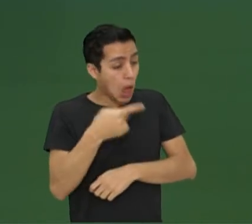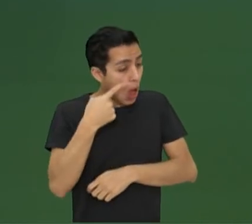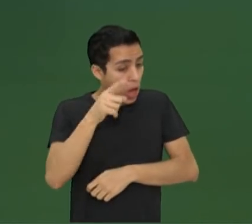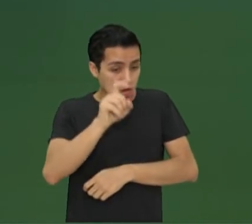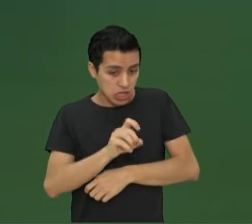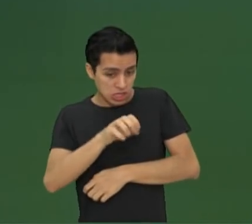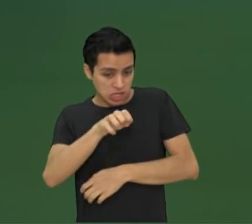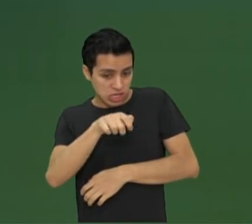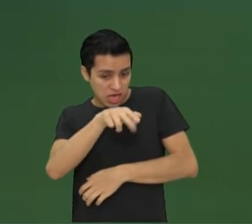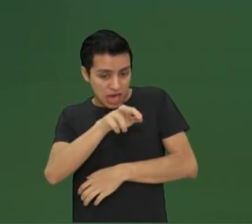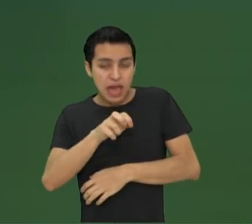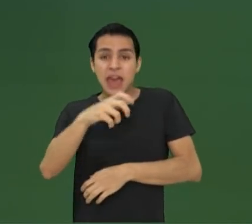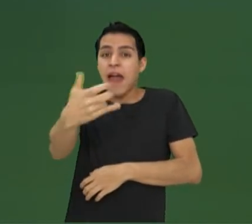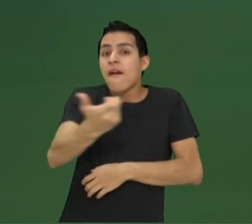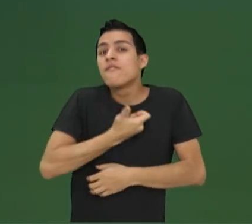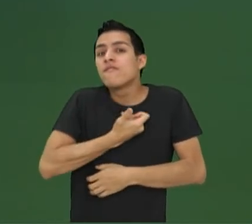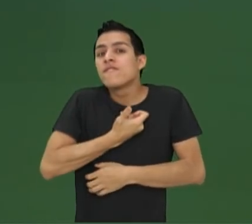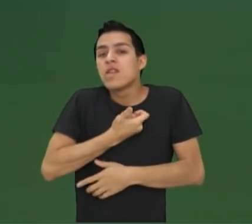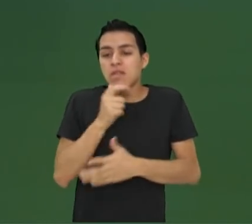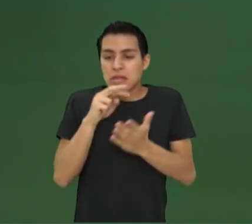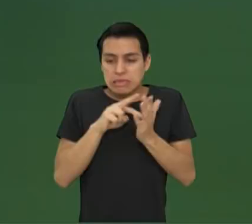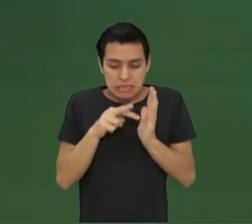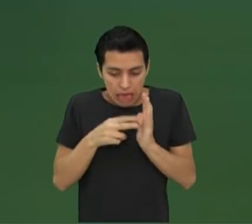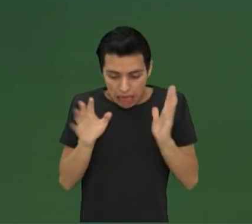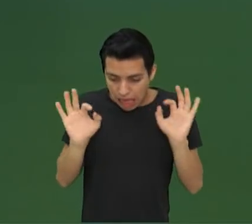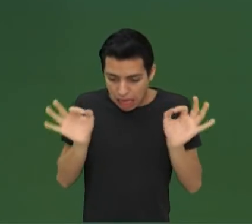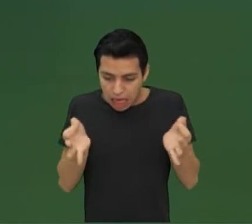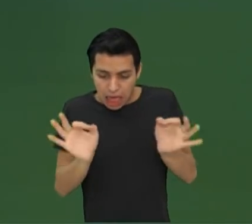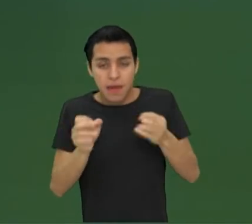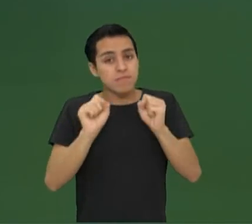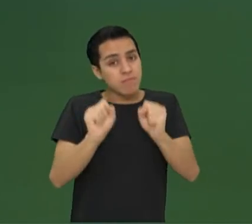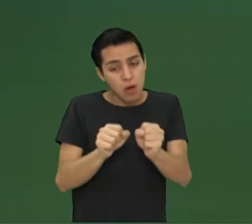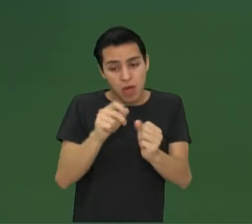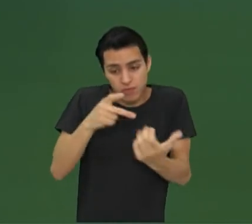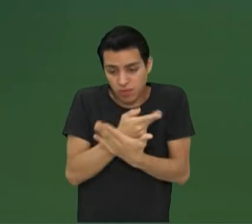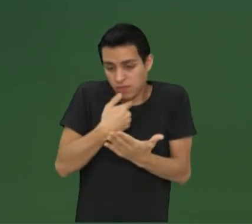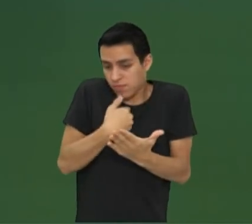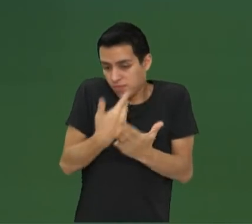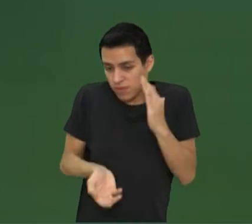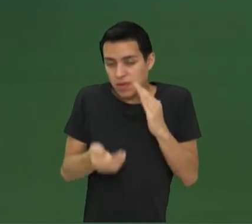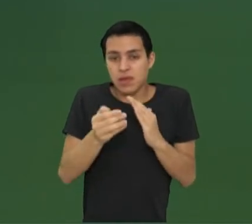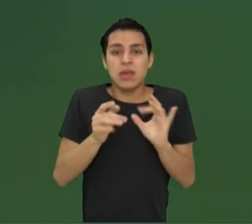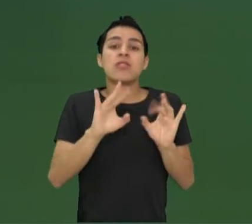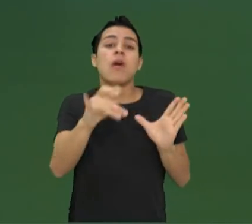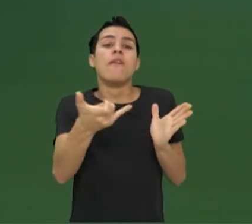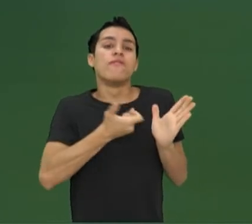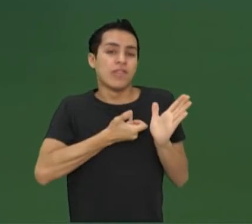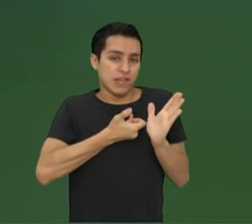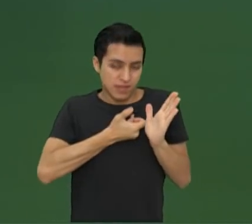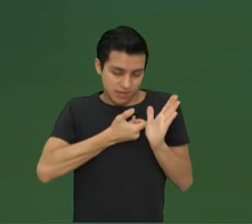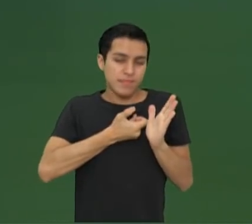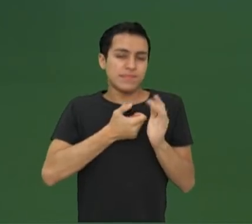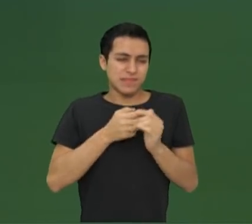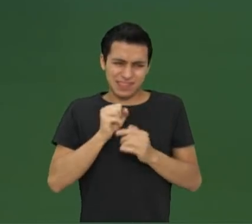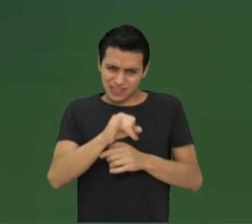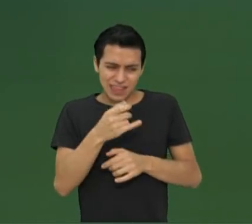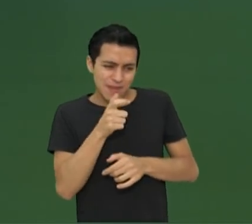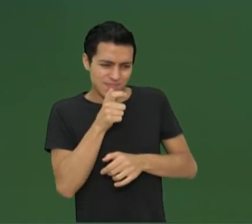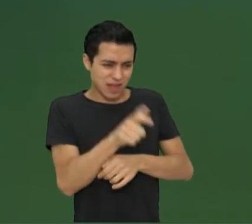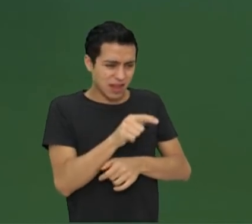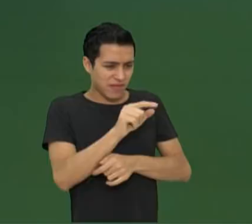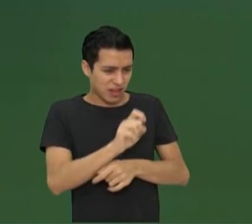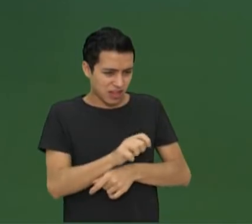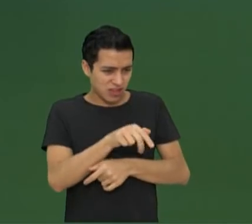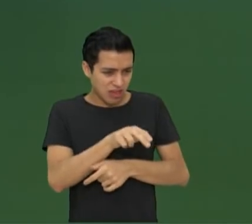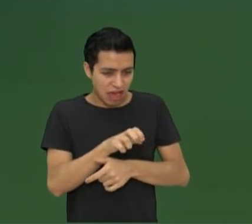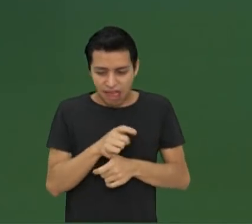tem que falar essa palavra, ele está te avisando, ele está te alertando de um possível xeque-mate, mas ele está apenas em xeque. Então, se ele falou xeque, você